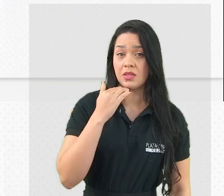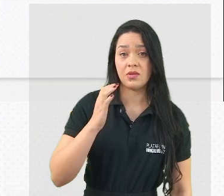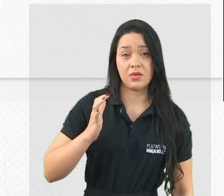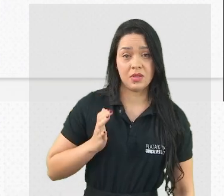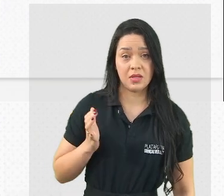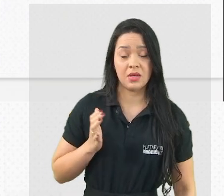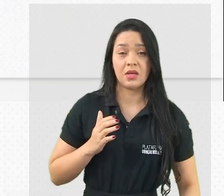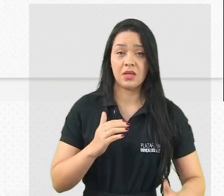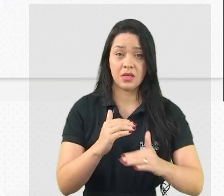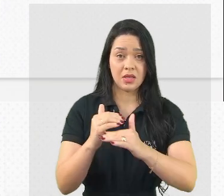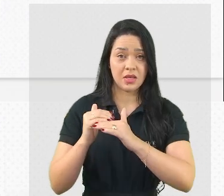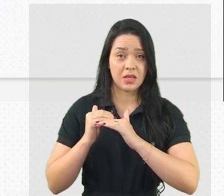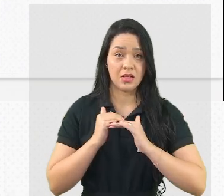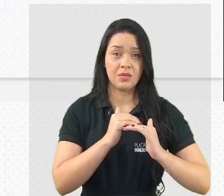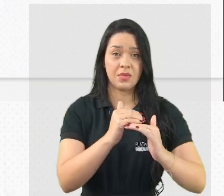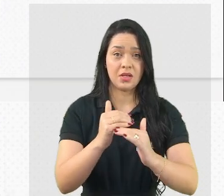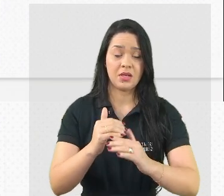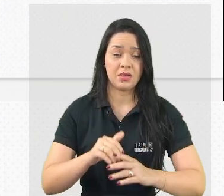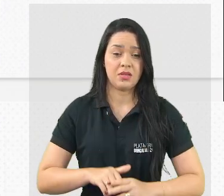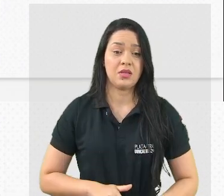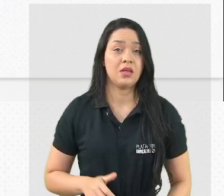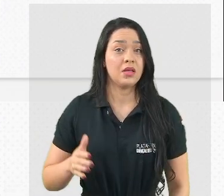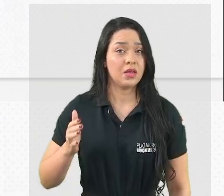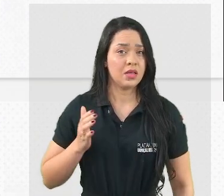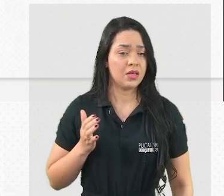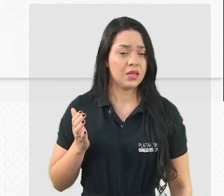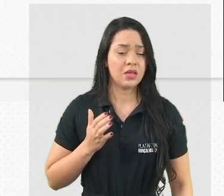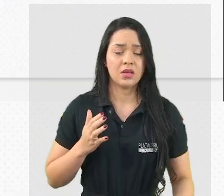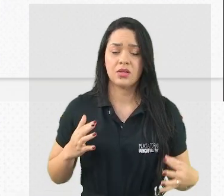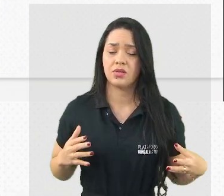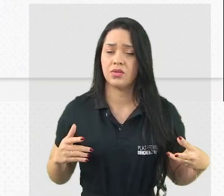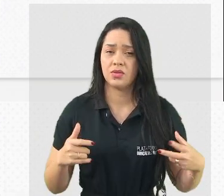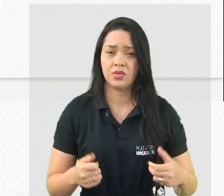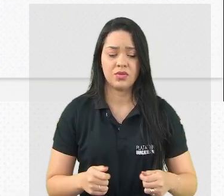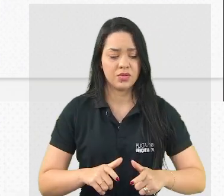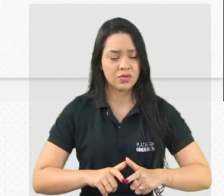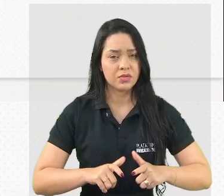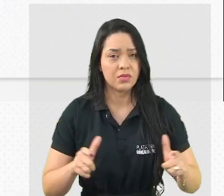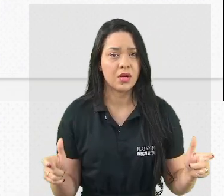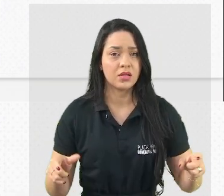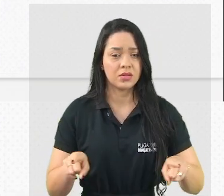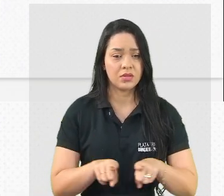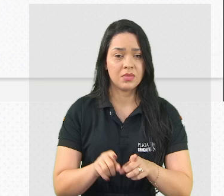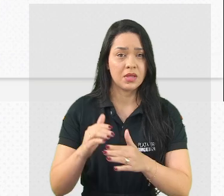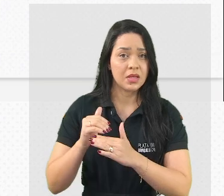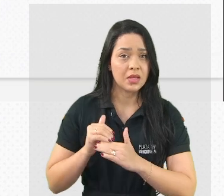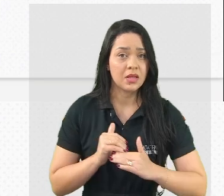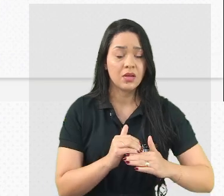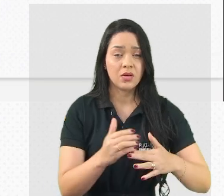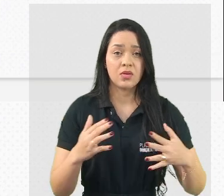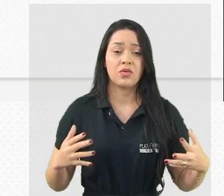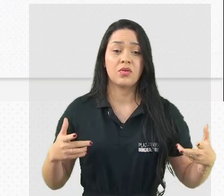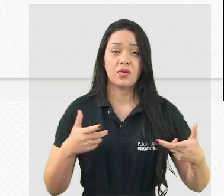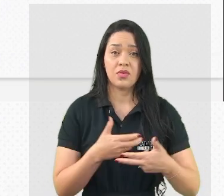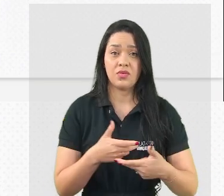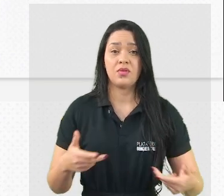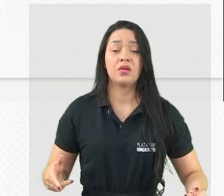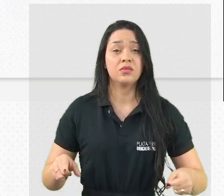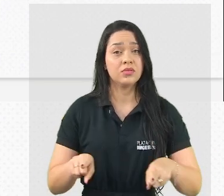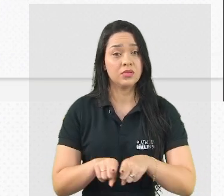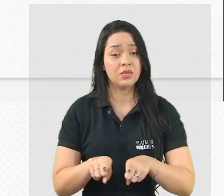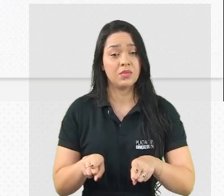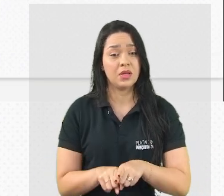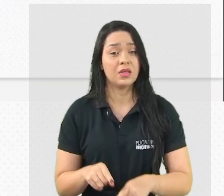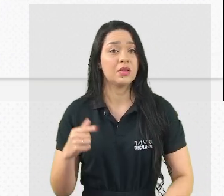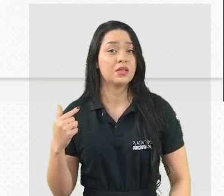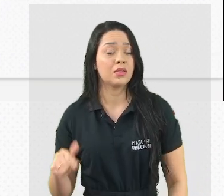e equilibrada. Rica de todos os macronutrientes e equilibrada com todos esses macronutrientes também. Que